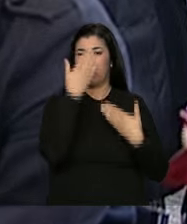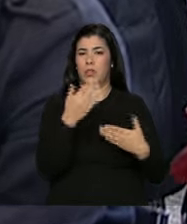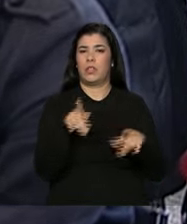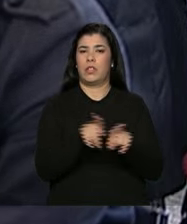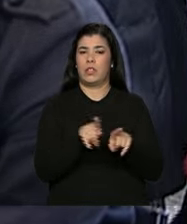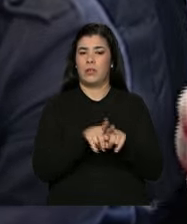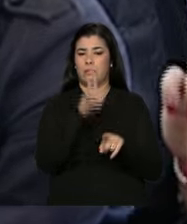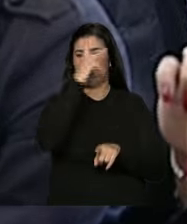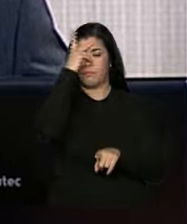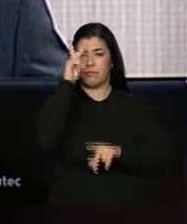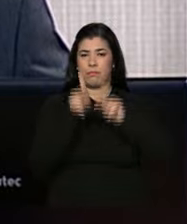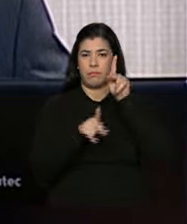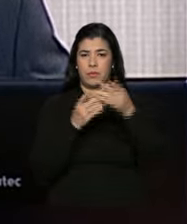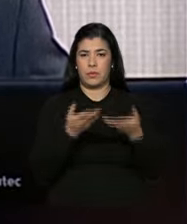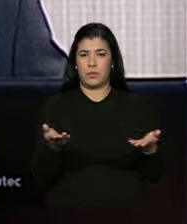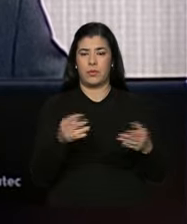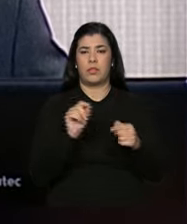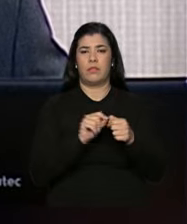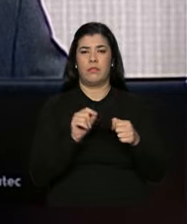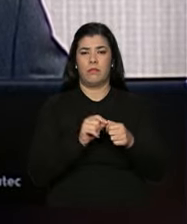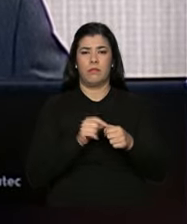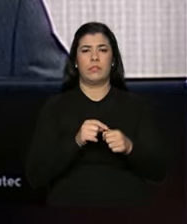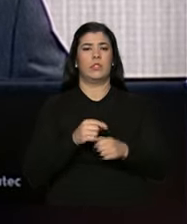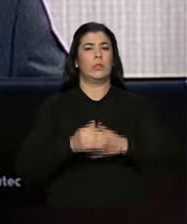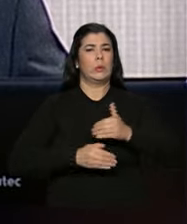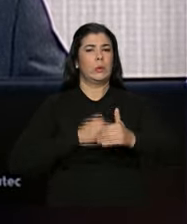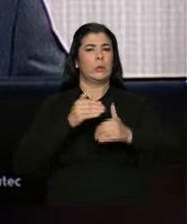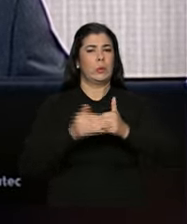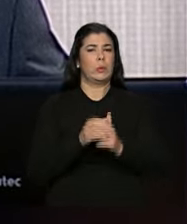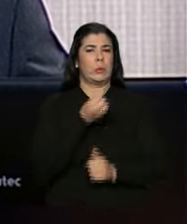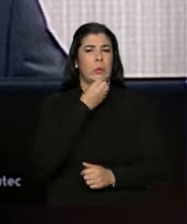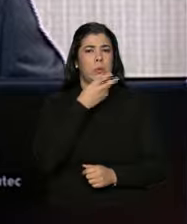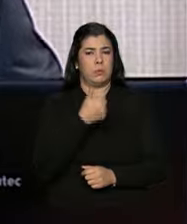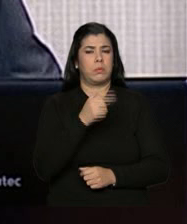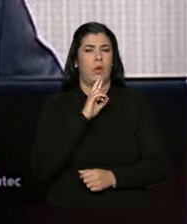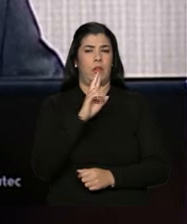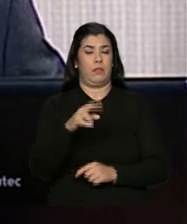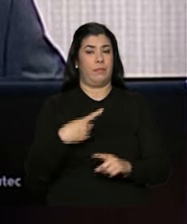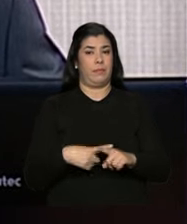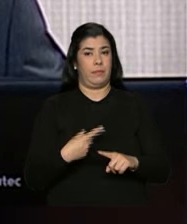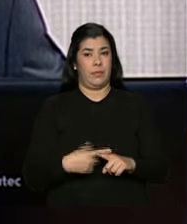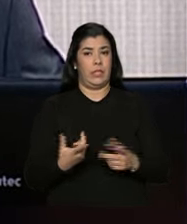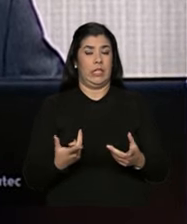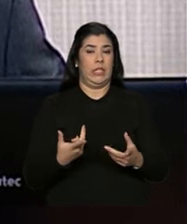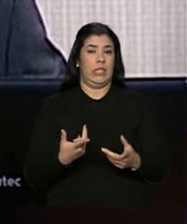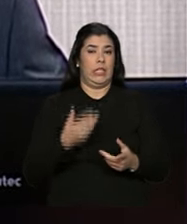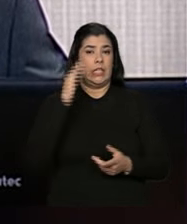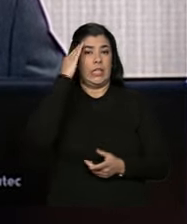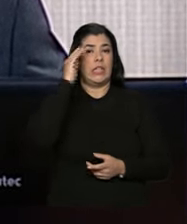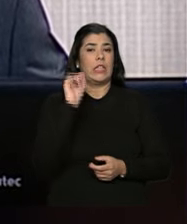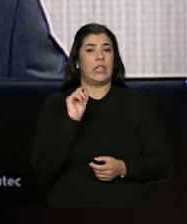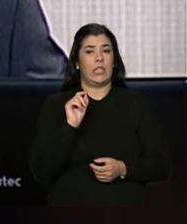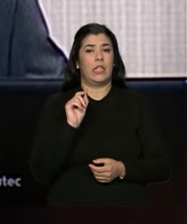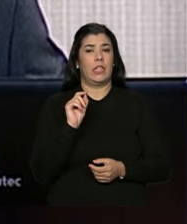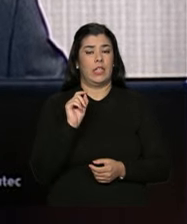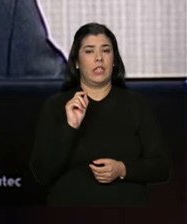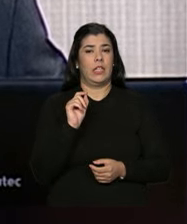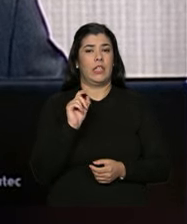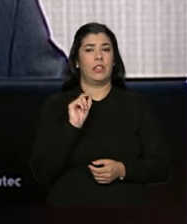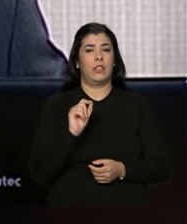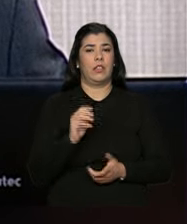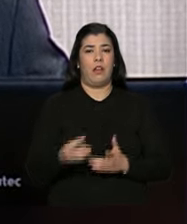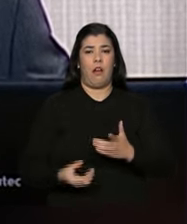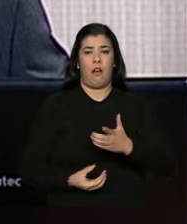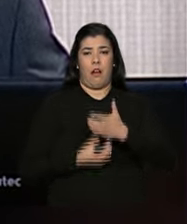Molon porque é um trabalho glório. Porque há um entendimento de que armas são